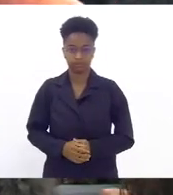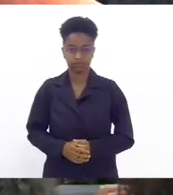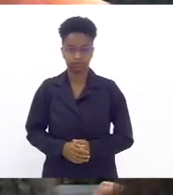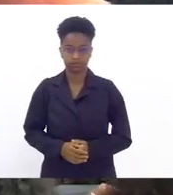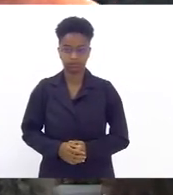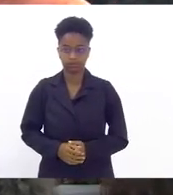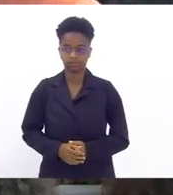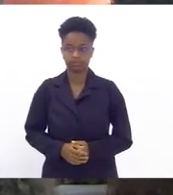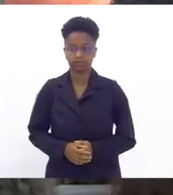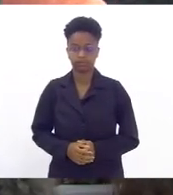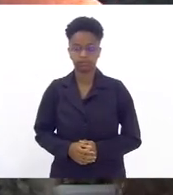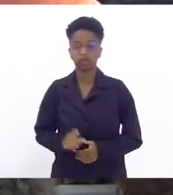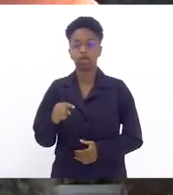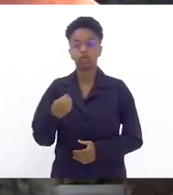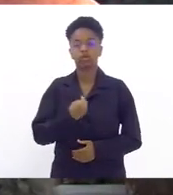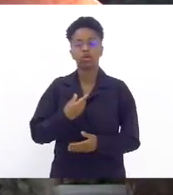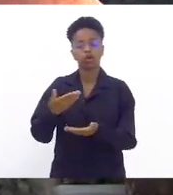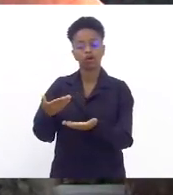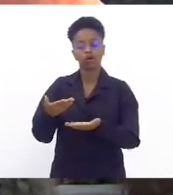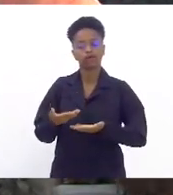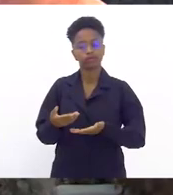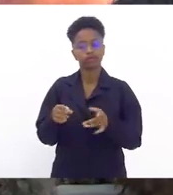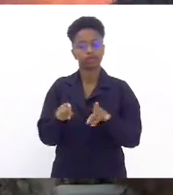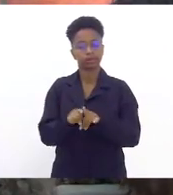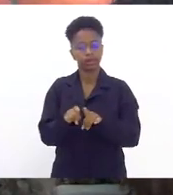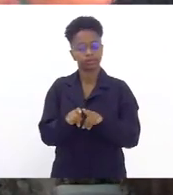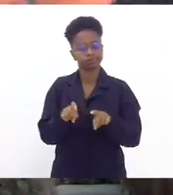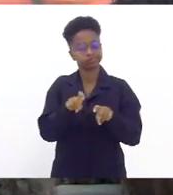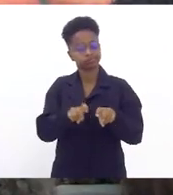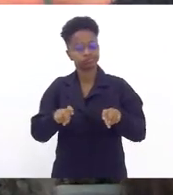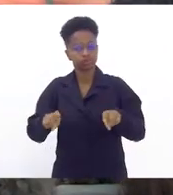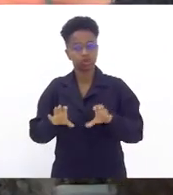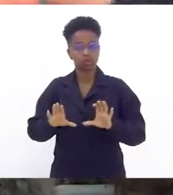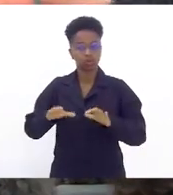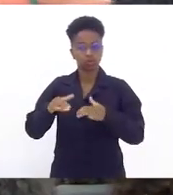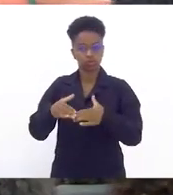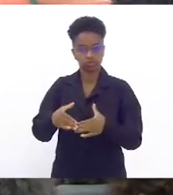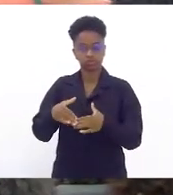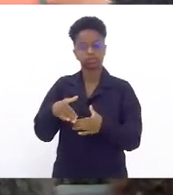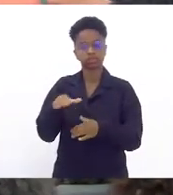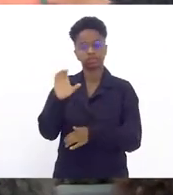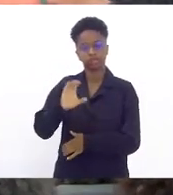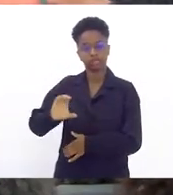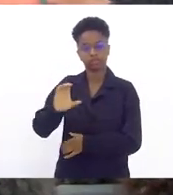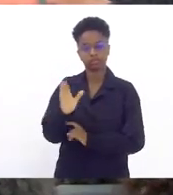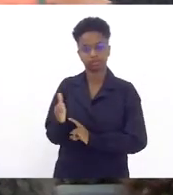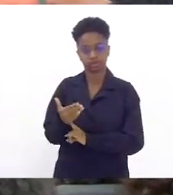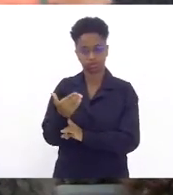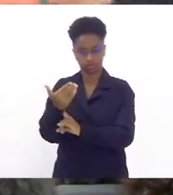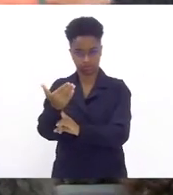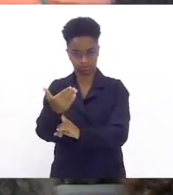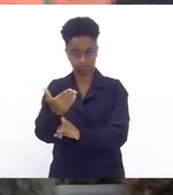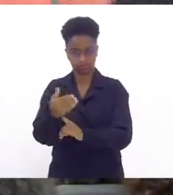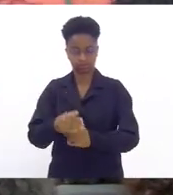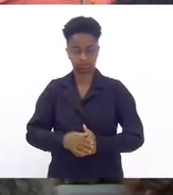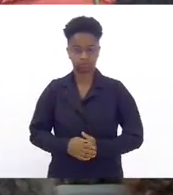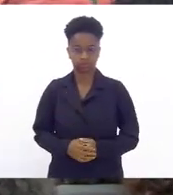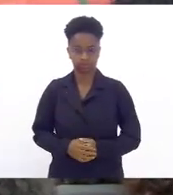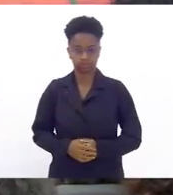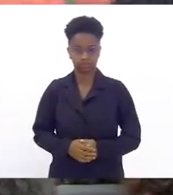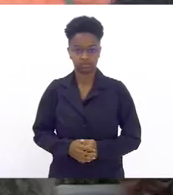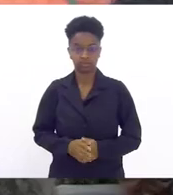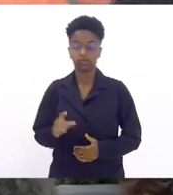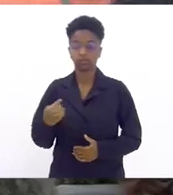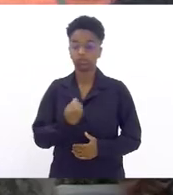onde nós convidamos também para fazer parte a comissão de Ciência e Tecnologia nós vamos dar abertura